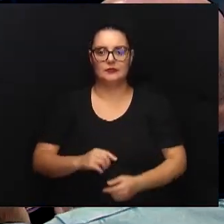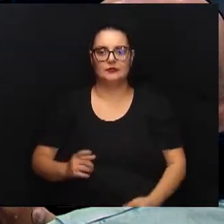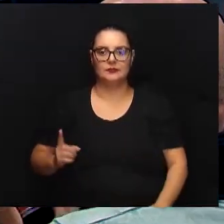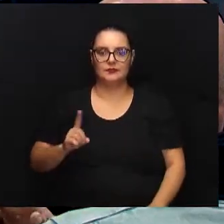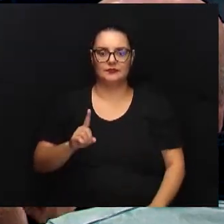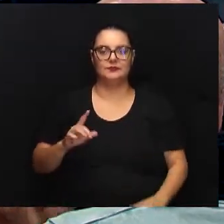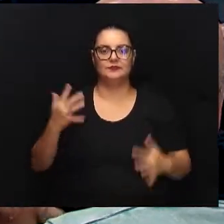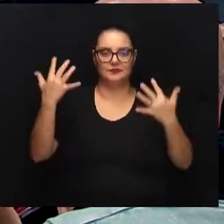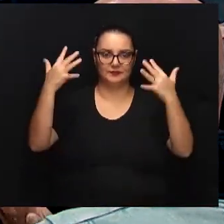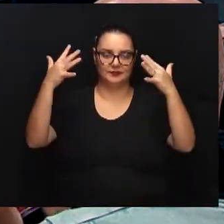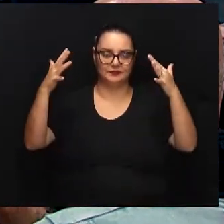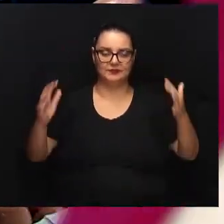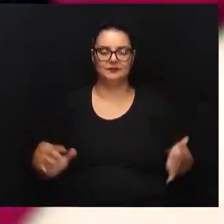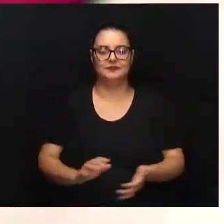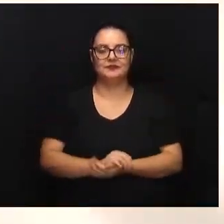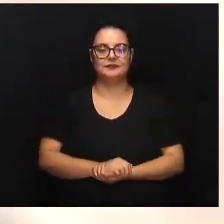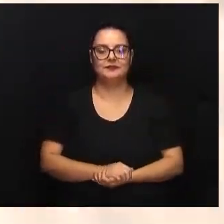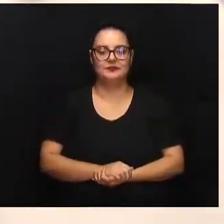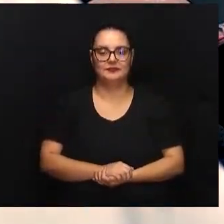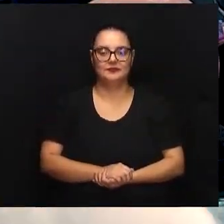na...